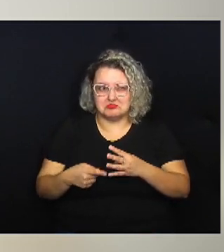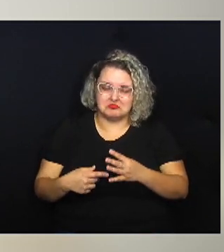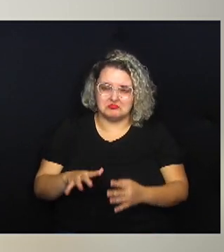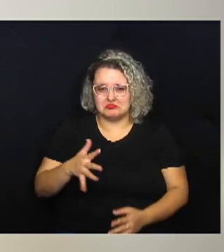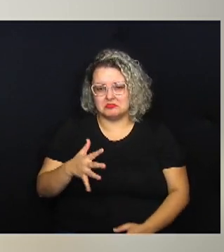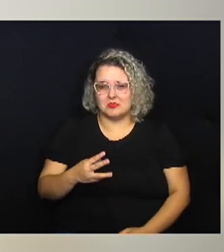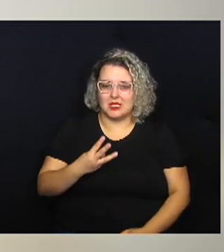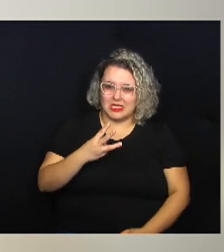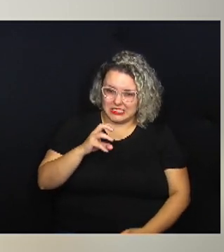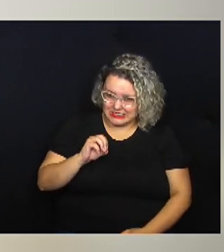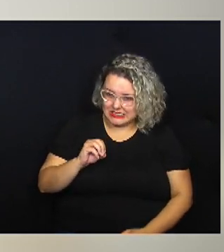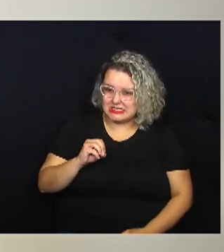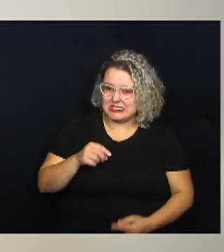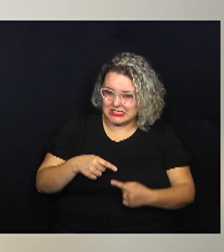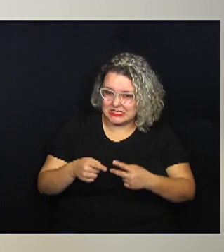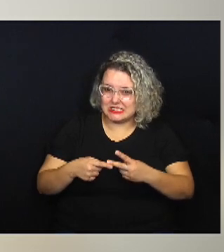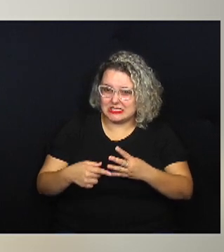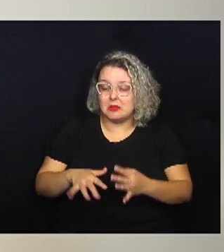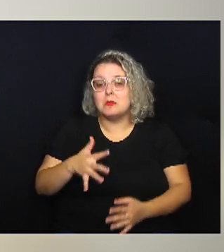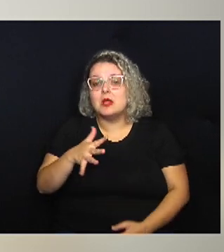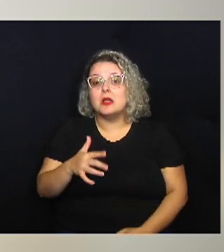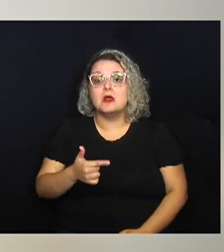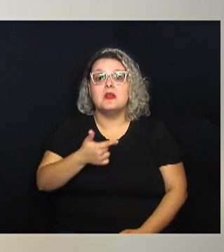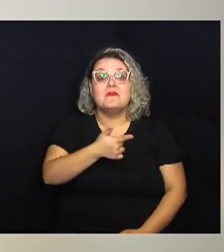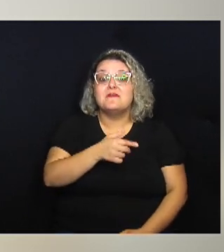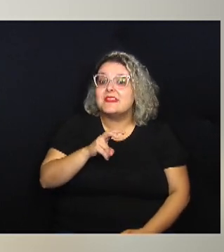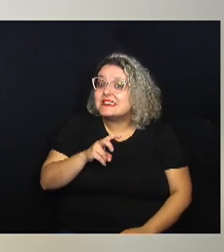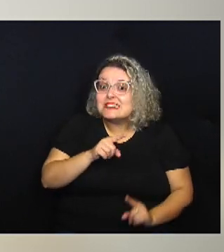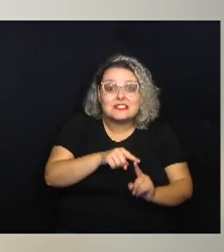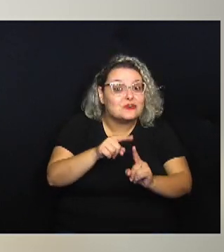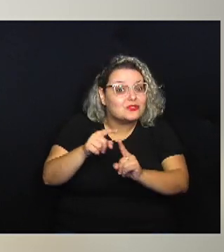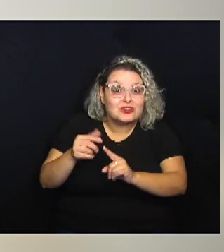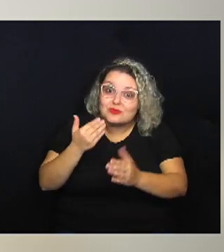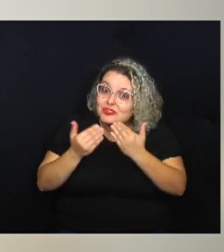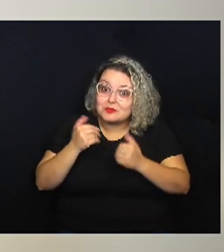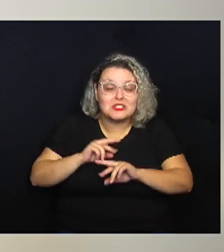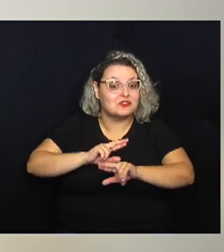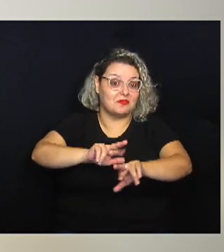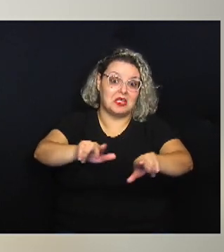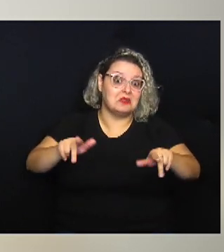umas 30 semanas mais ou menos ele comeu uns 25 tipos de ração diferente